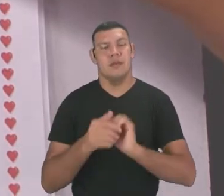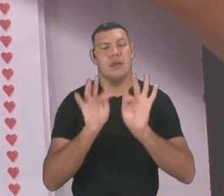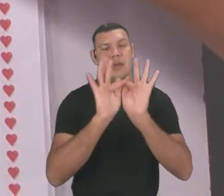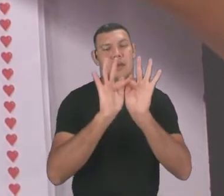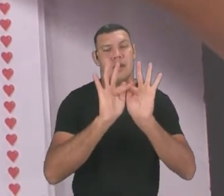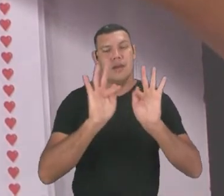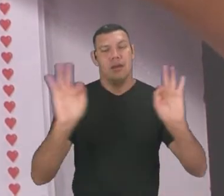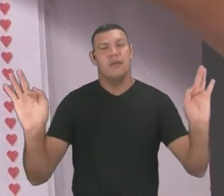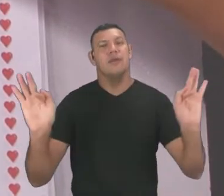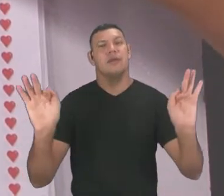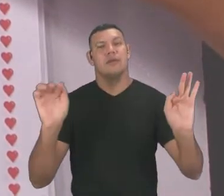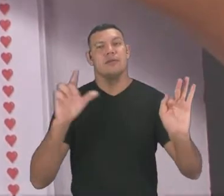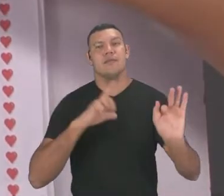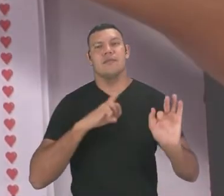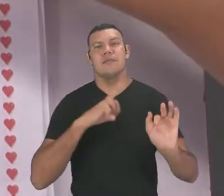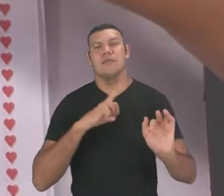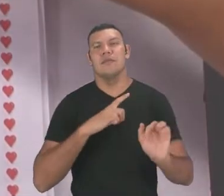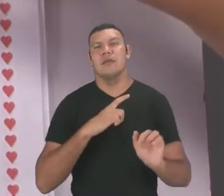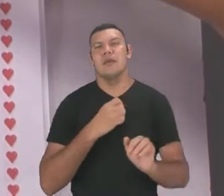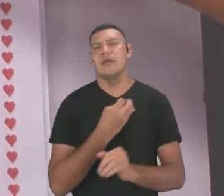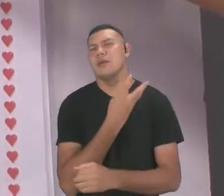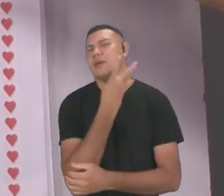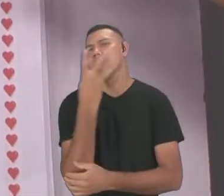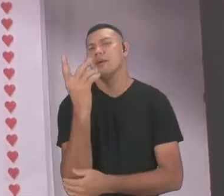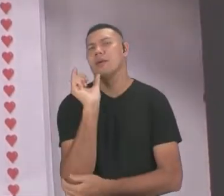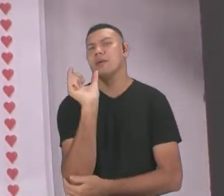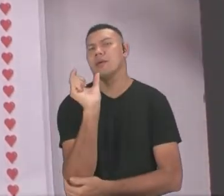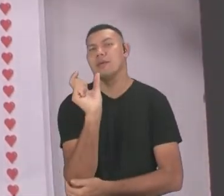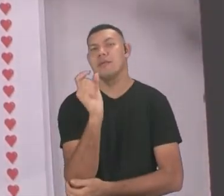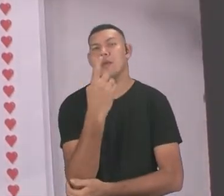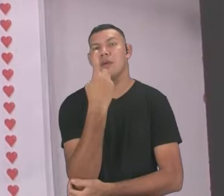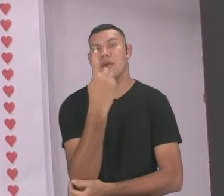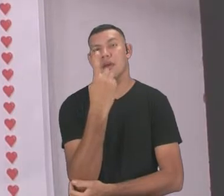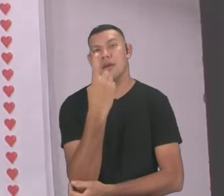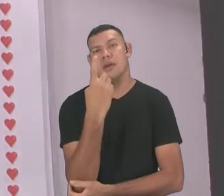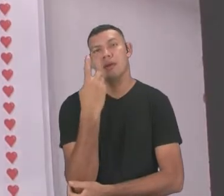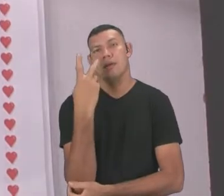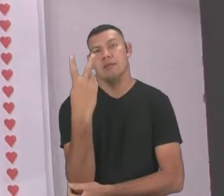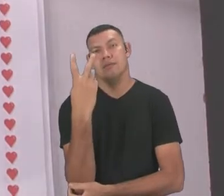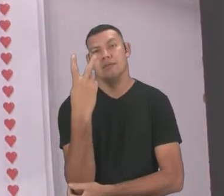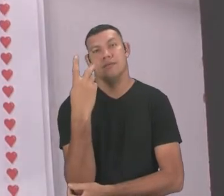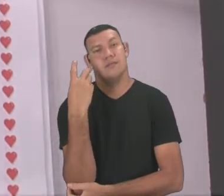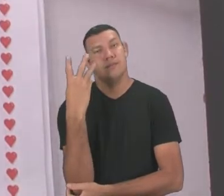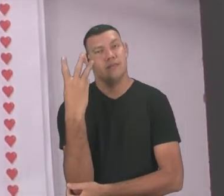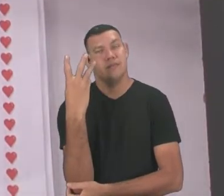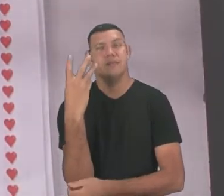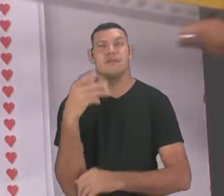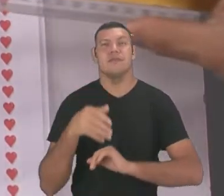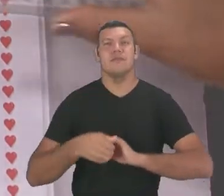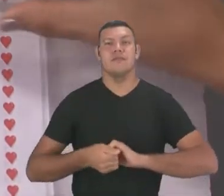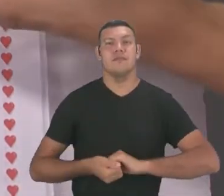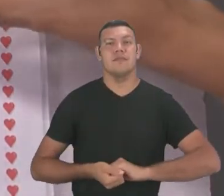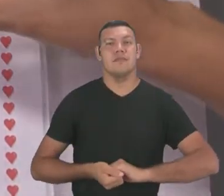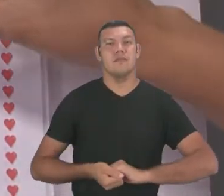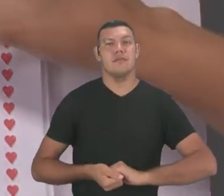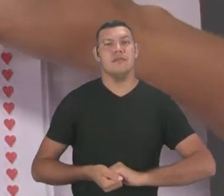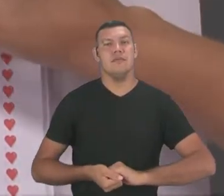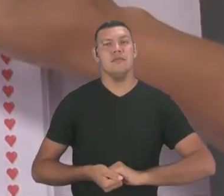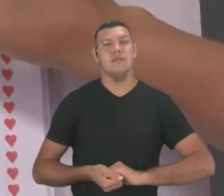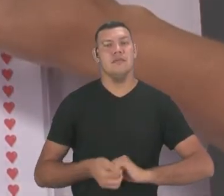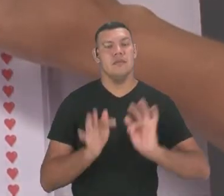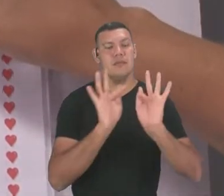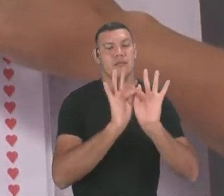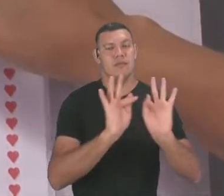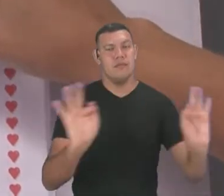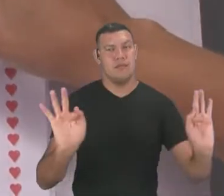primeira linha nós temos quantas palavrinhas temos uma duas três vamos